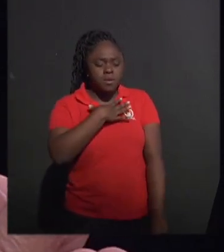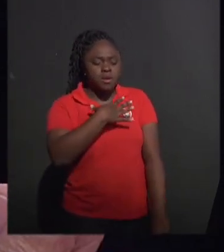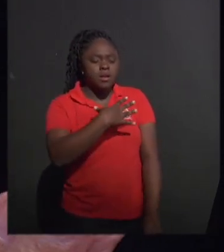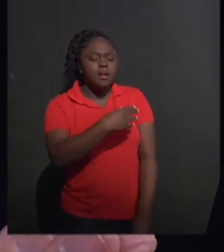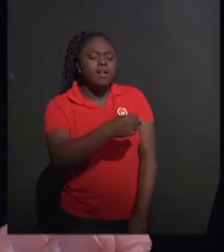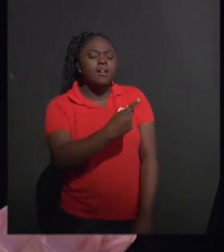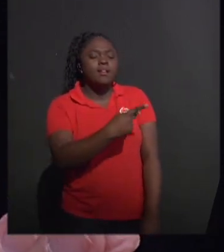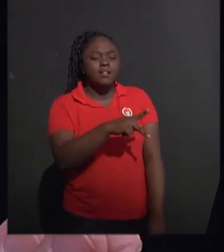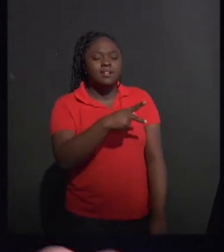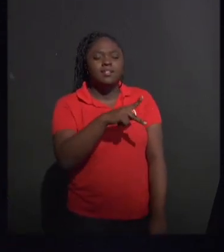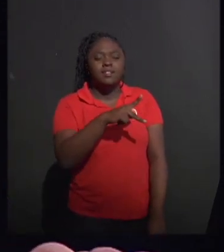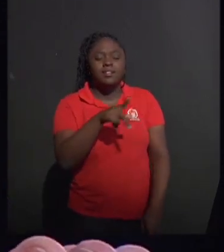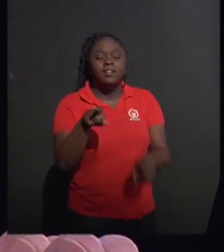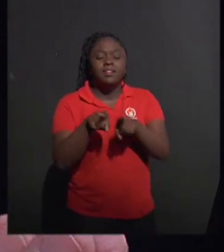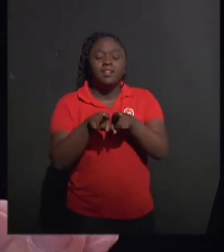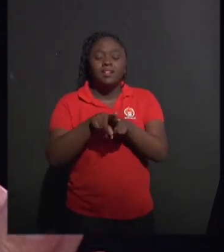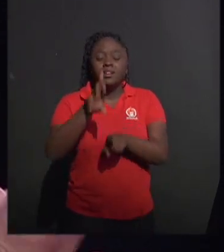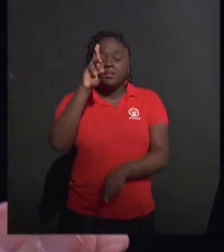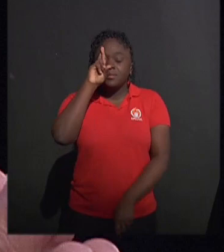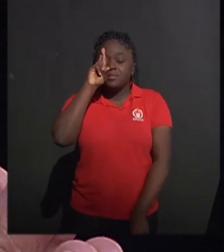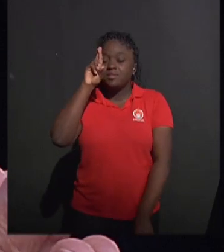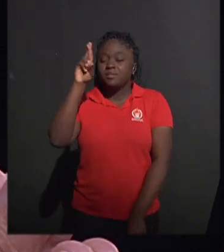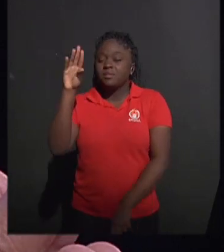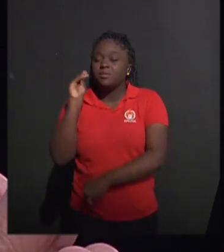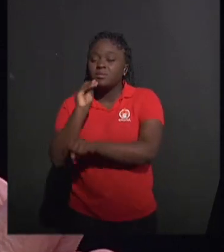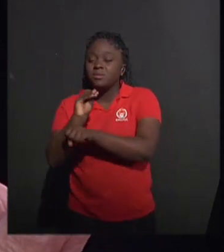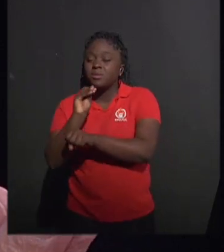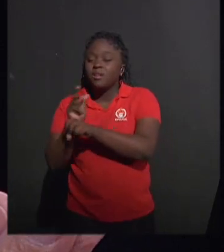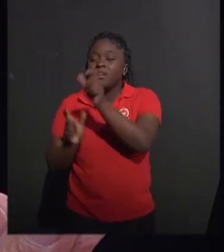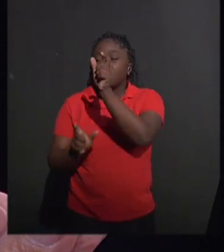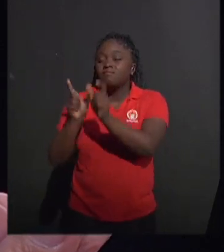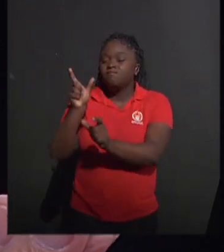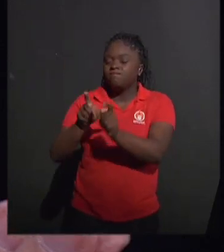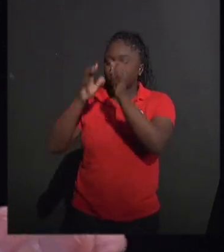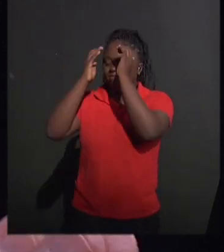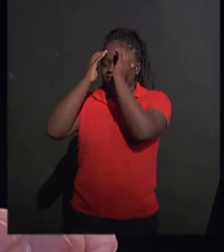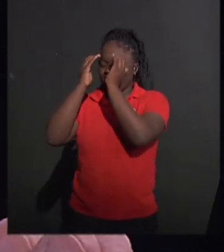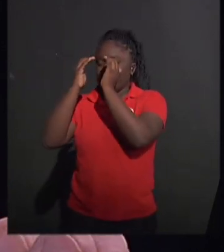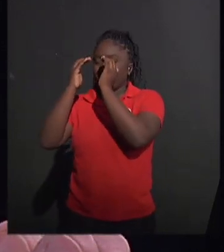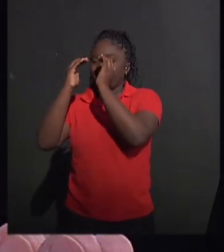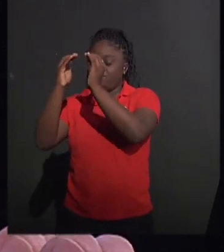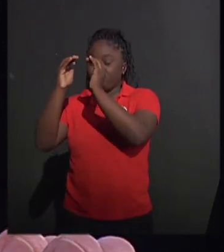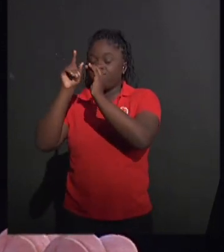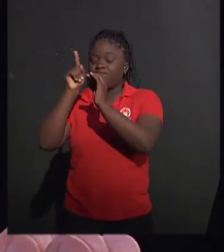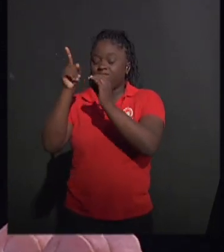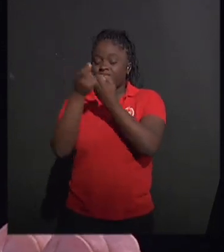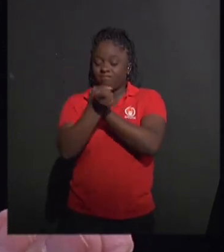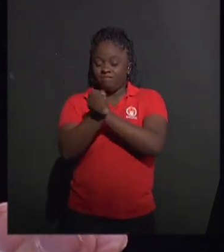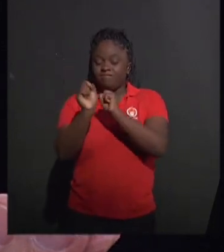Senhor se compadece dos que o temem e os livra. E o Senhor disse: